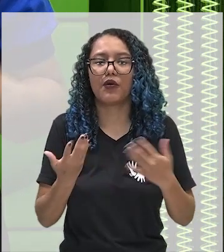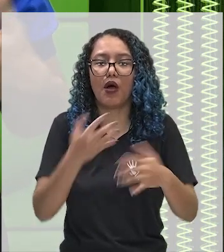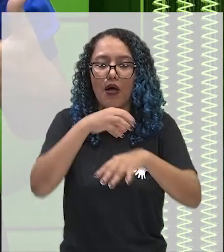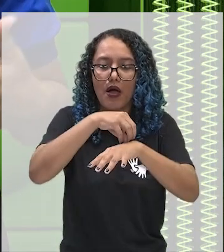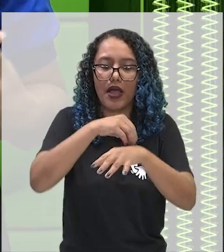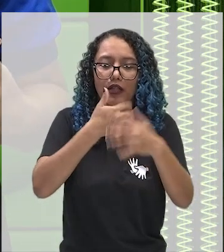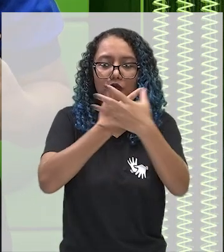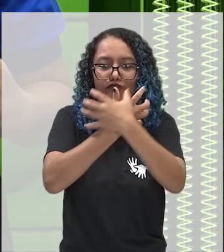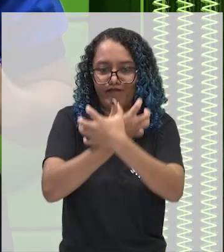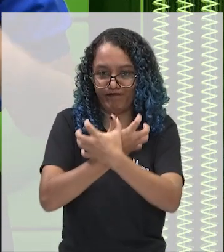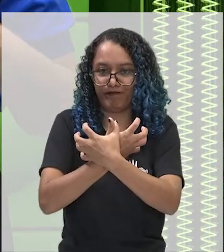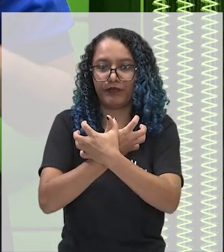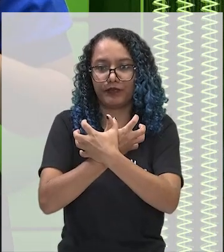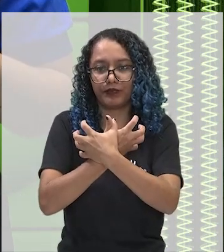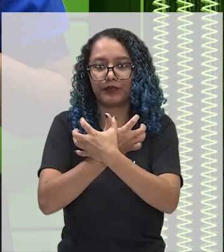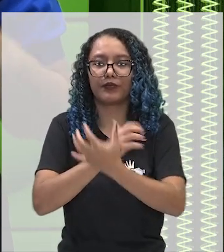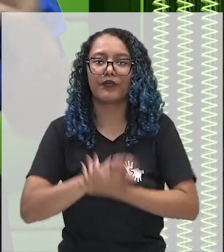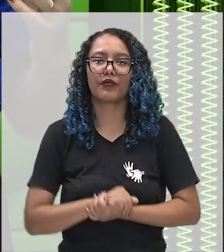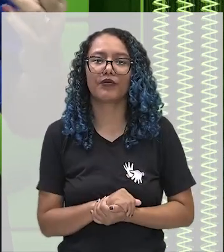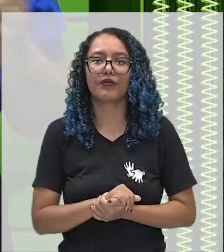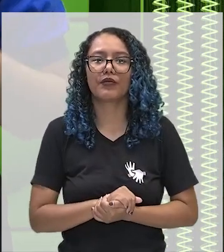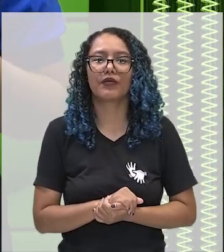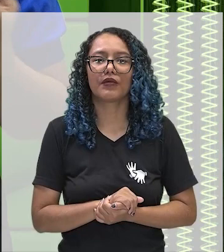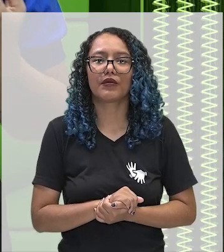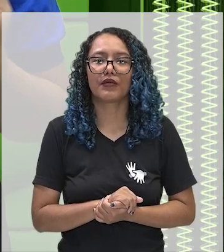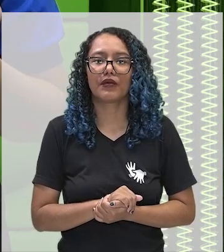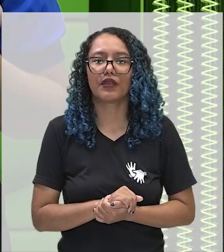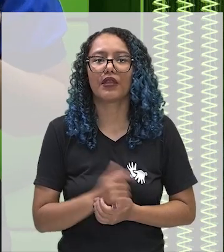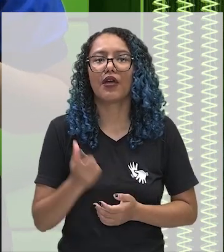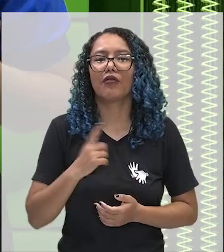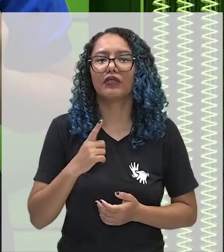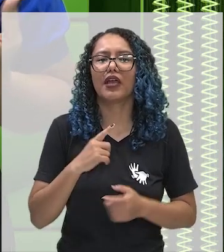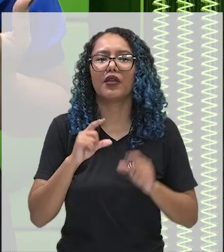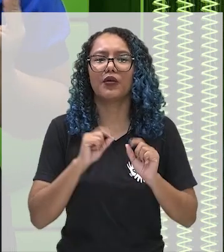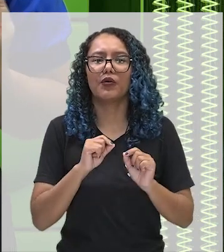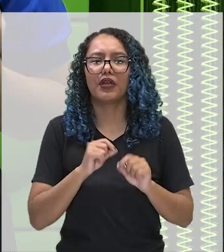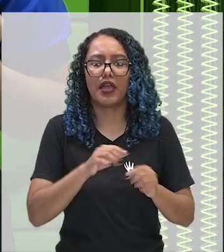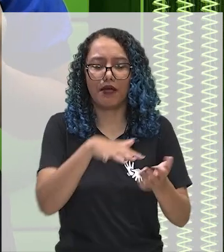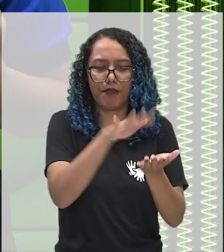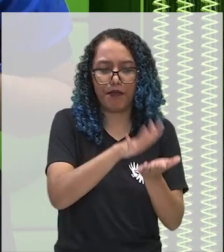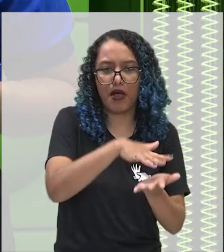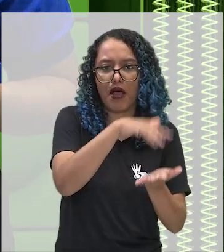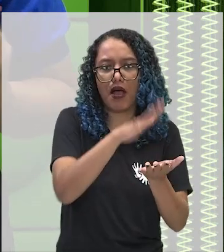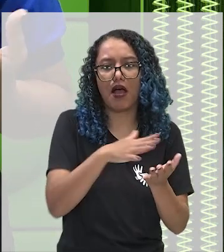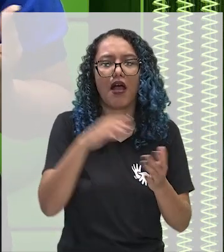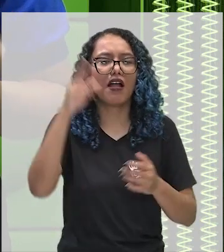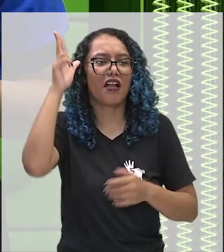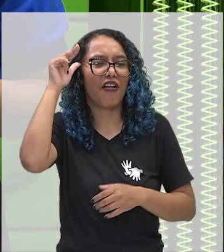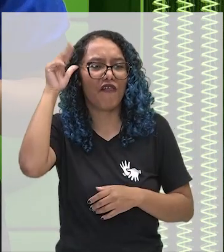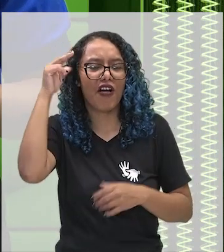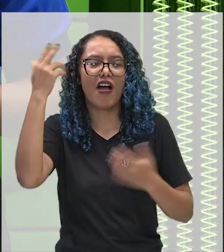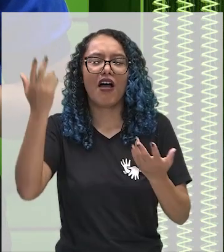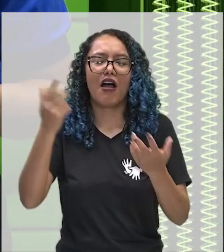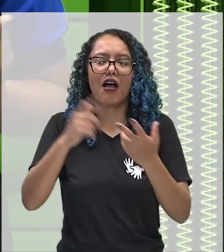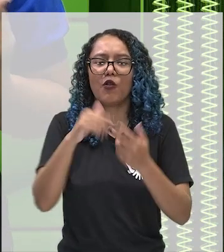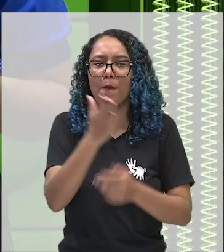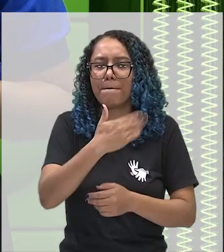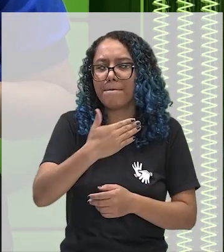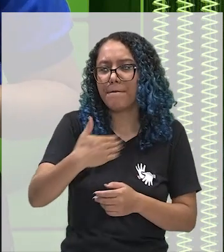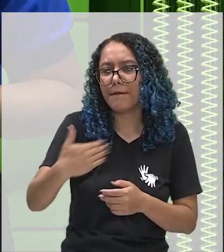que é o reino Animalia. Então, nessa categoria, ele está junto com a estrela do mar, está junto com o cavalo,